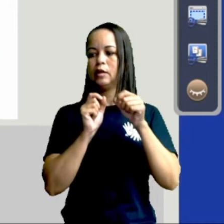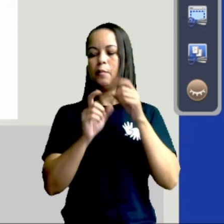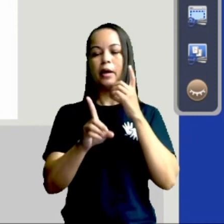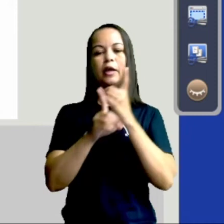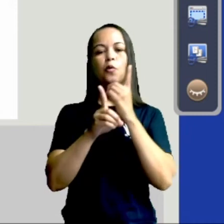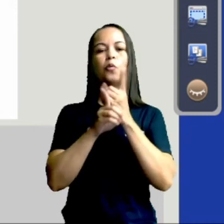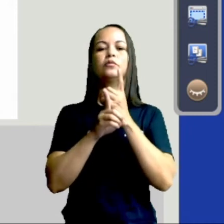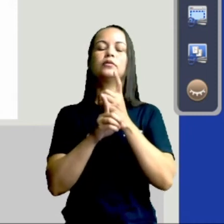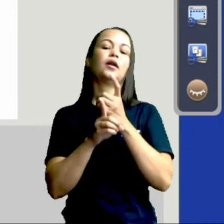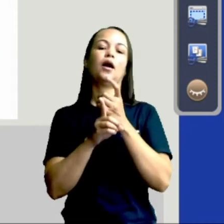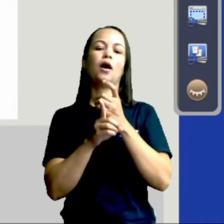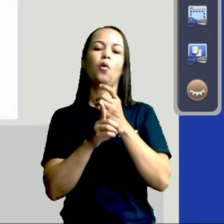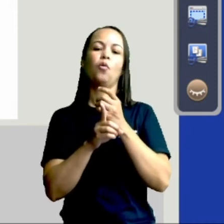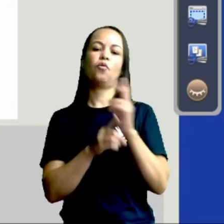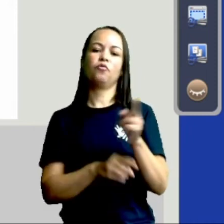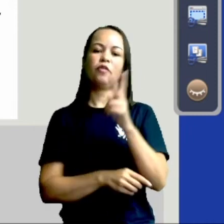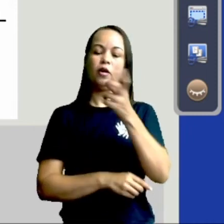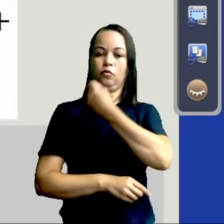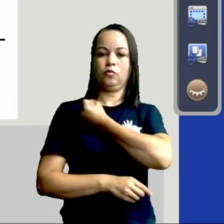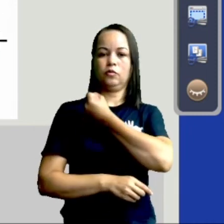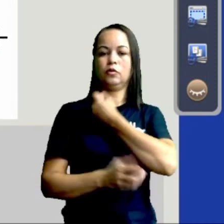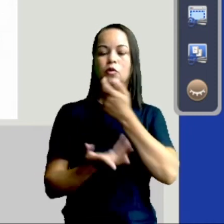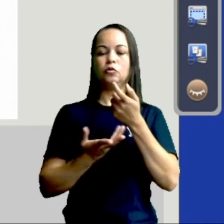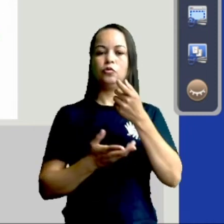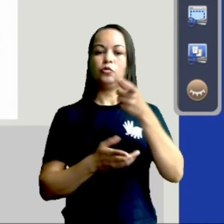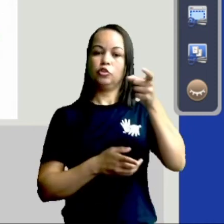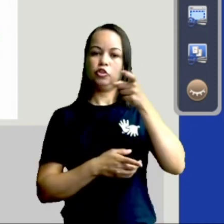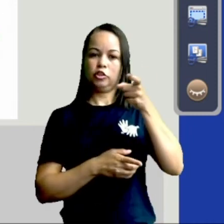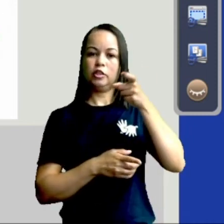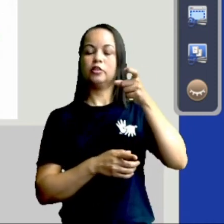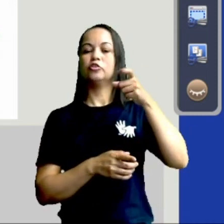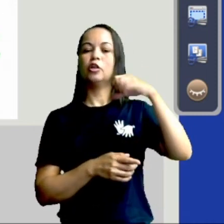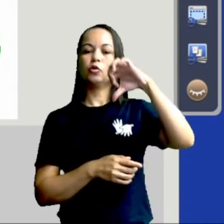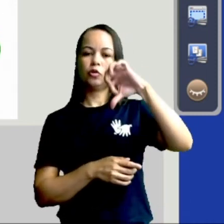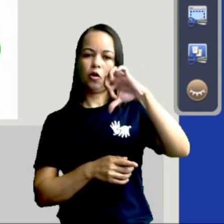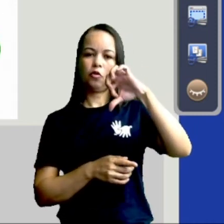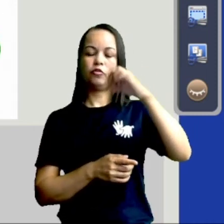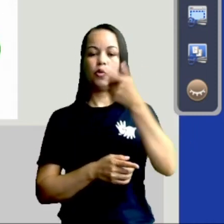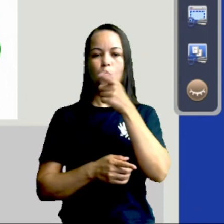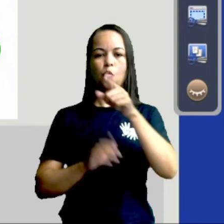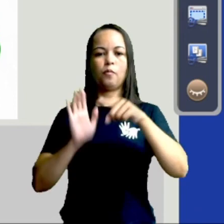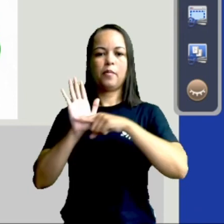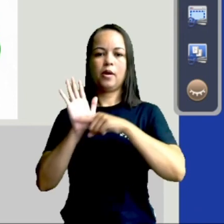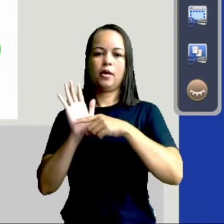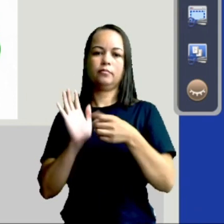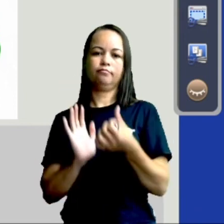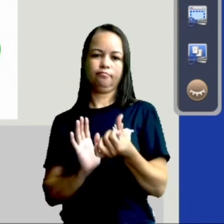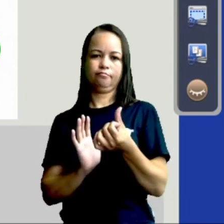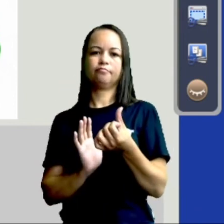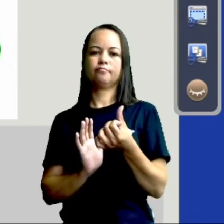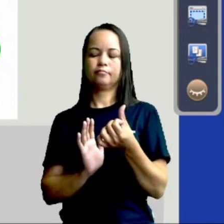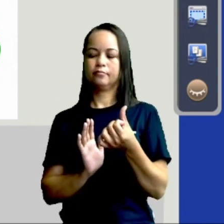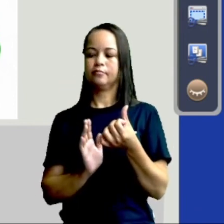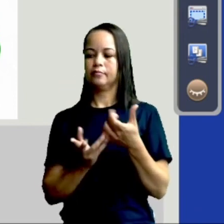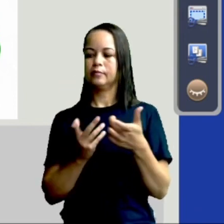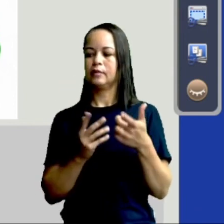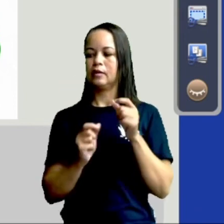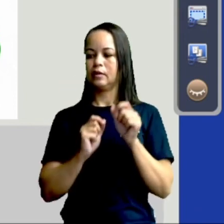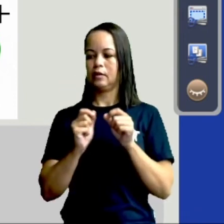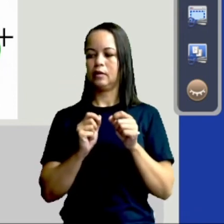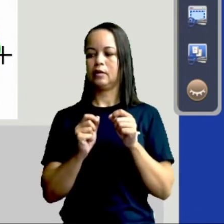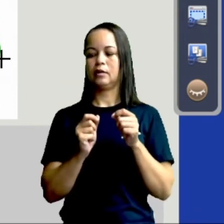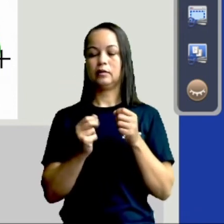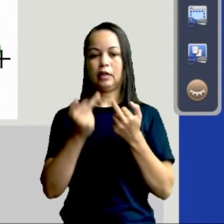dois valores, ó. Um dos x deu 9 e o outro deu menos 6. Olha aí, delta positivo não dá duas